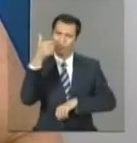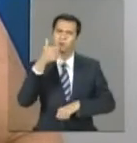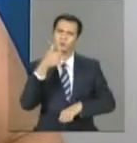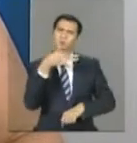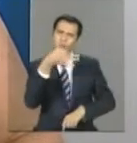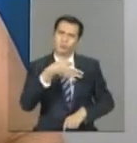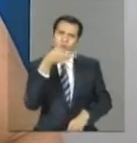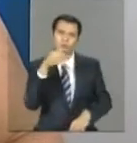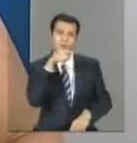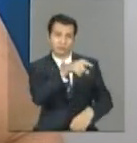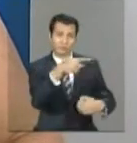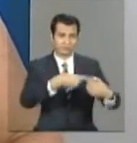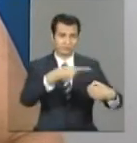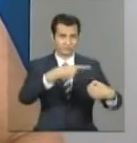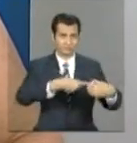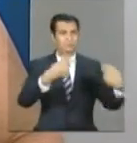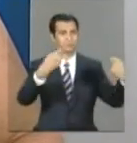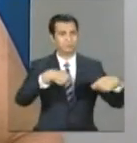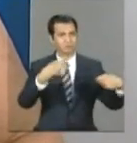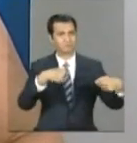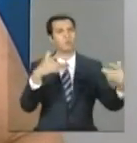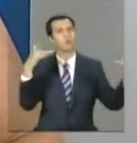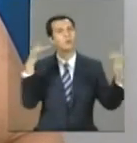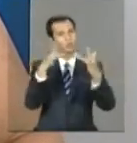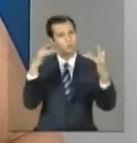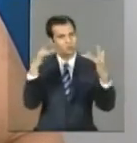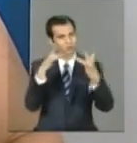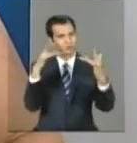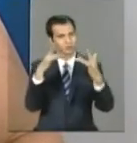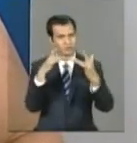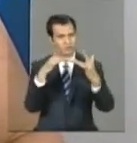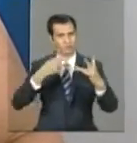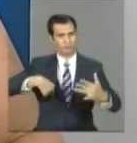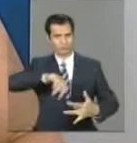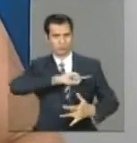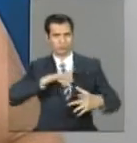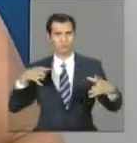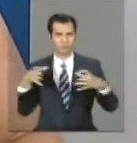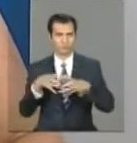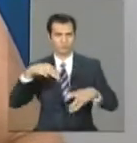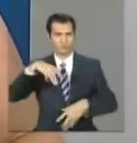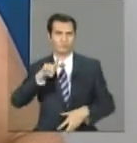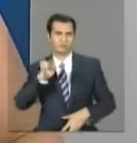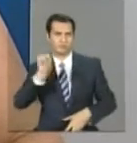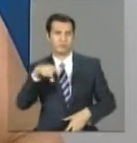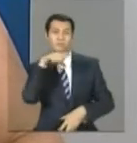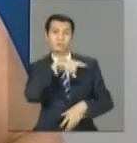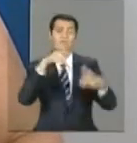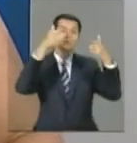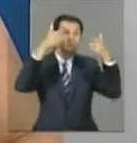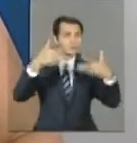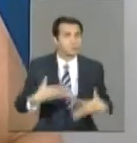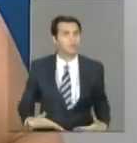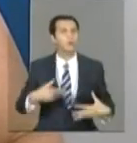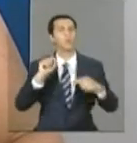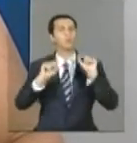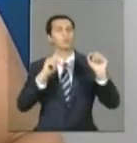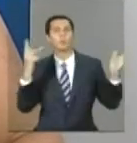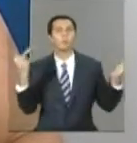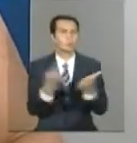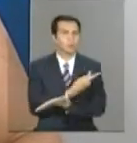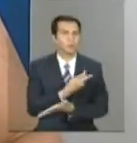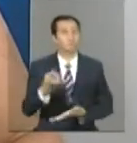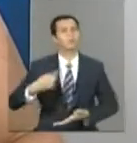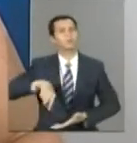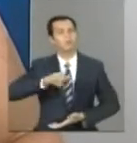município entre em contato com as nossas centrais de atendimento para detalhar um pouco melhor essa situação,